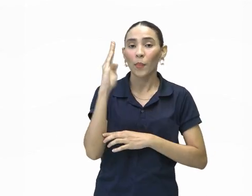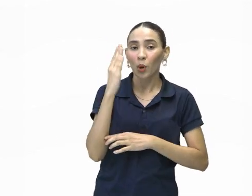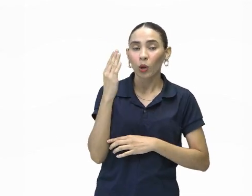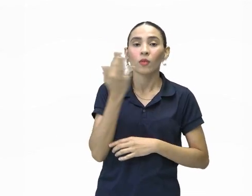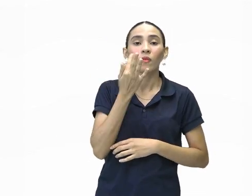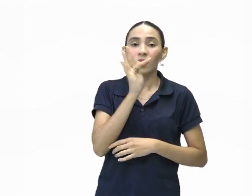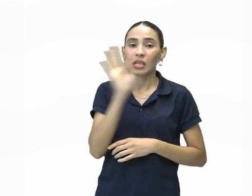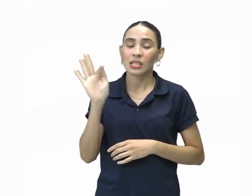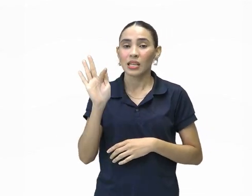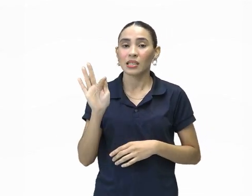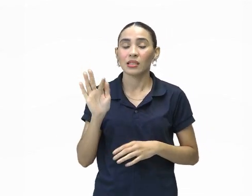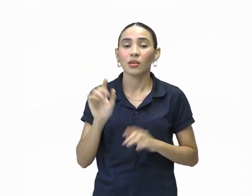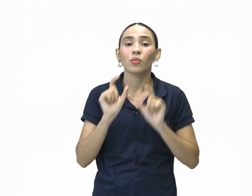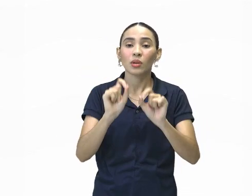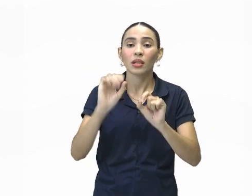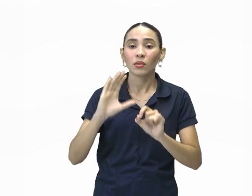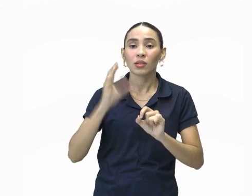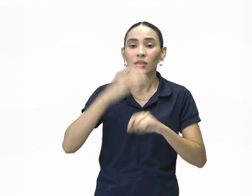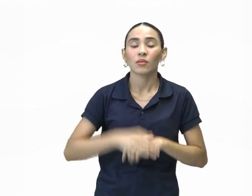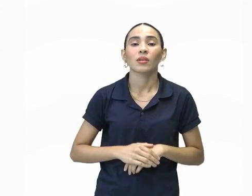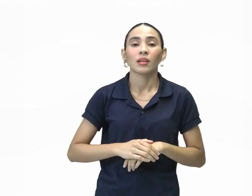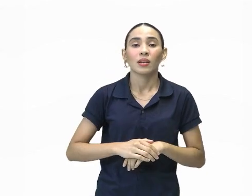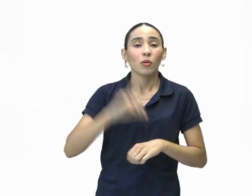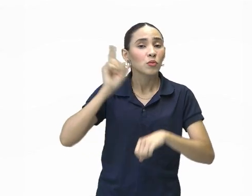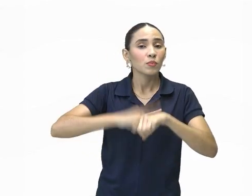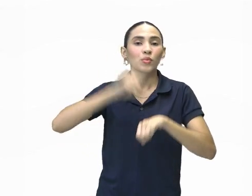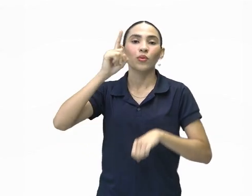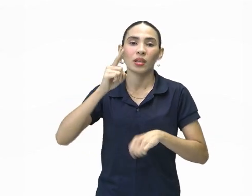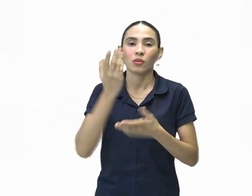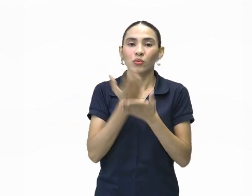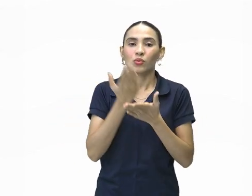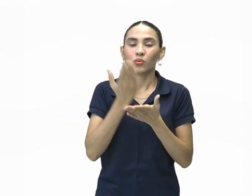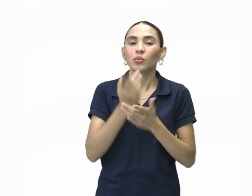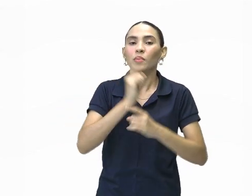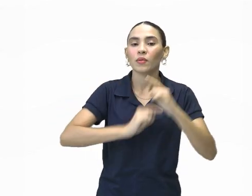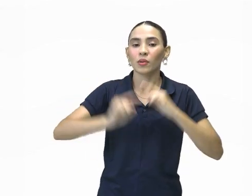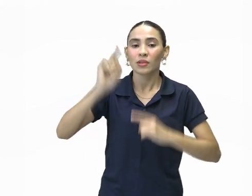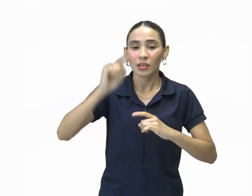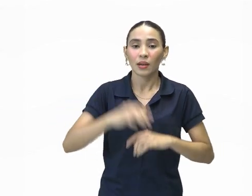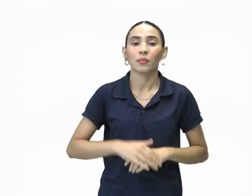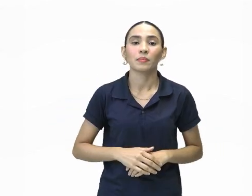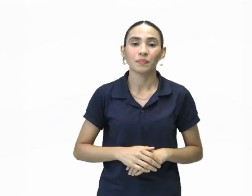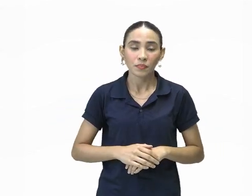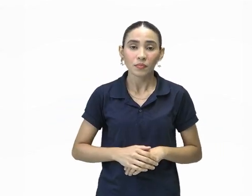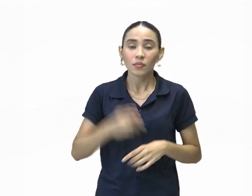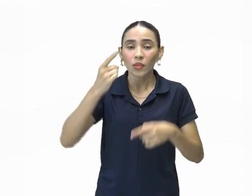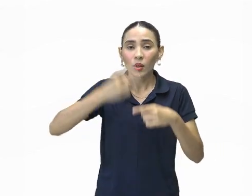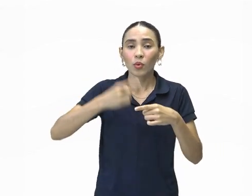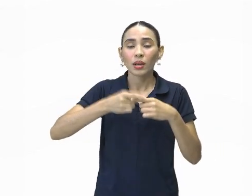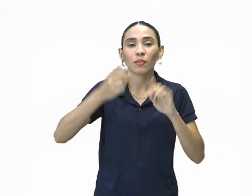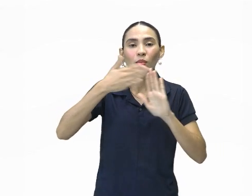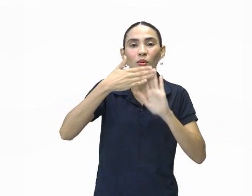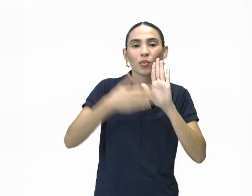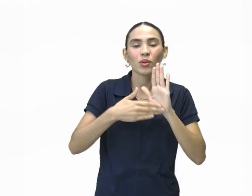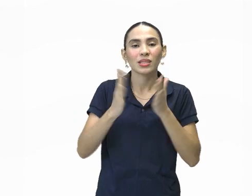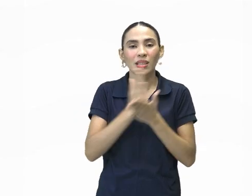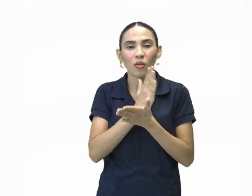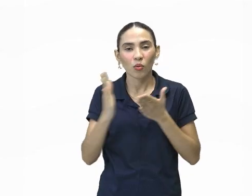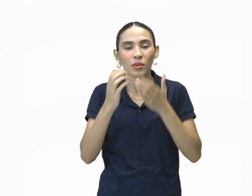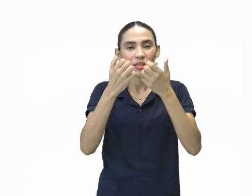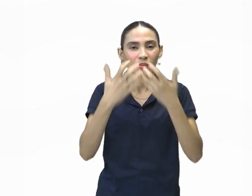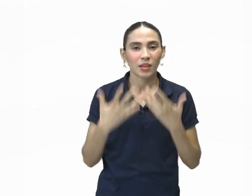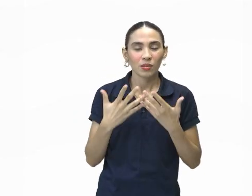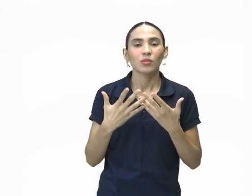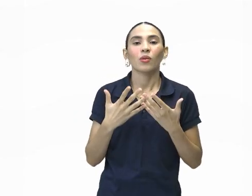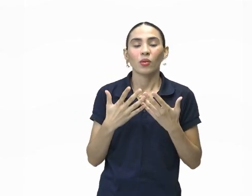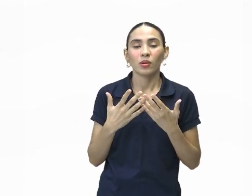francês. E o que acontece? Lamarck ele foi um dos pioneiros no estudo da evolução, tá? Porque ele propôs aí algumas